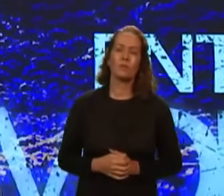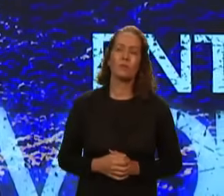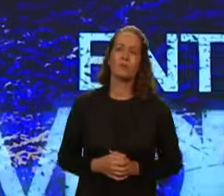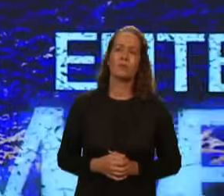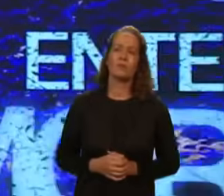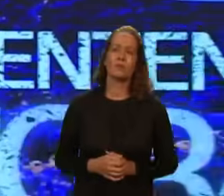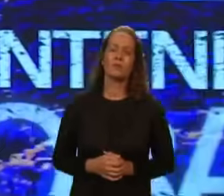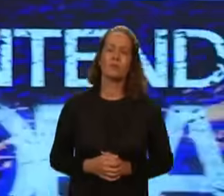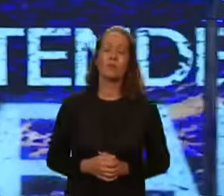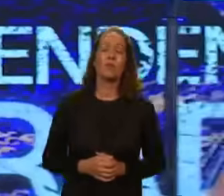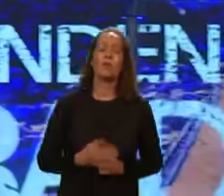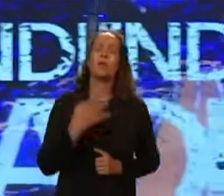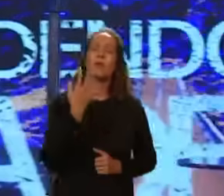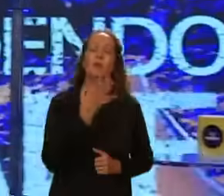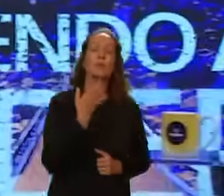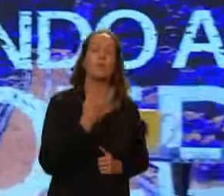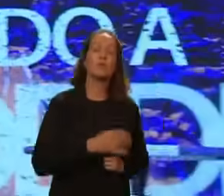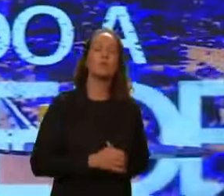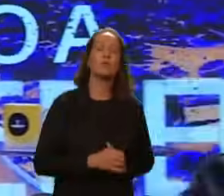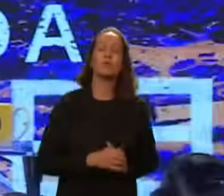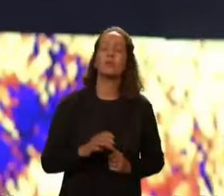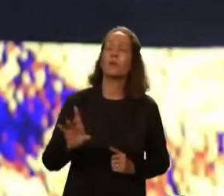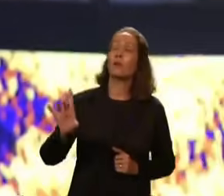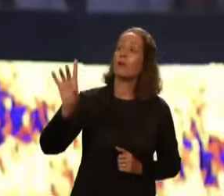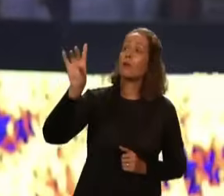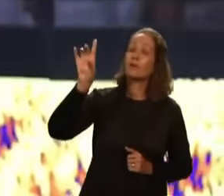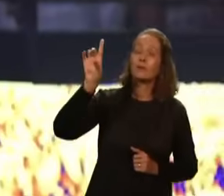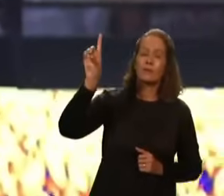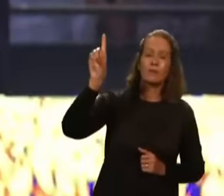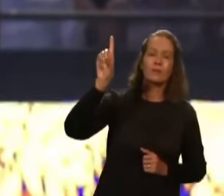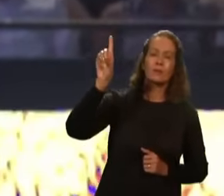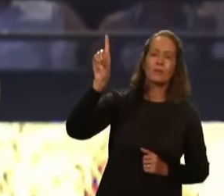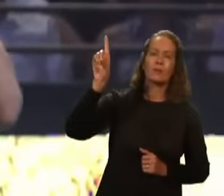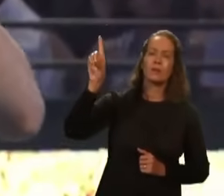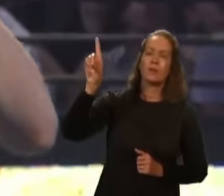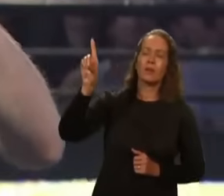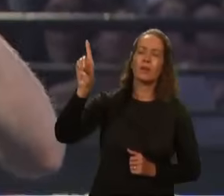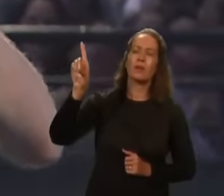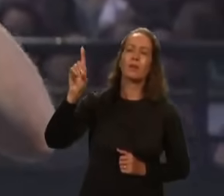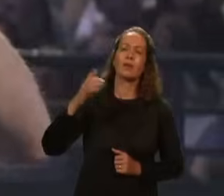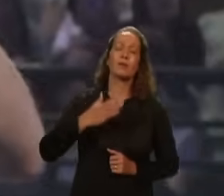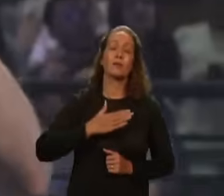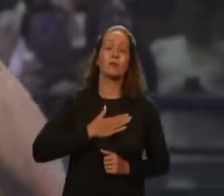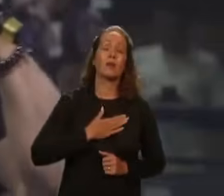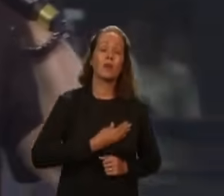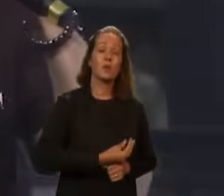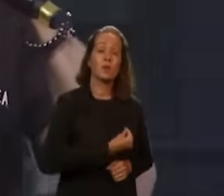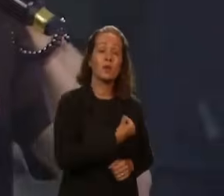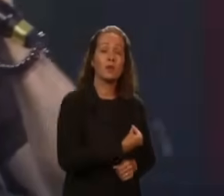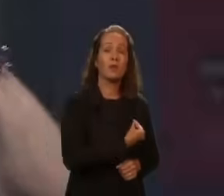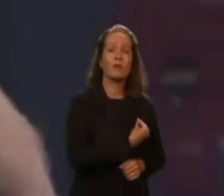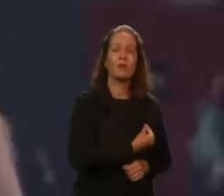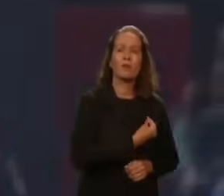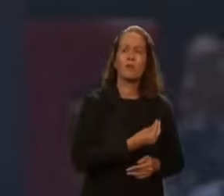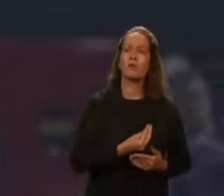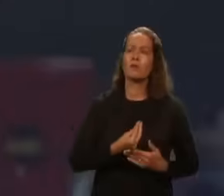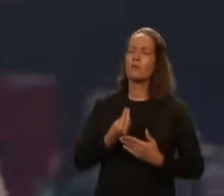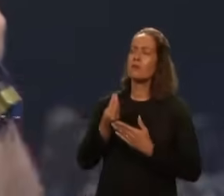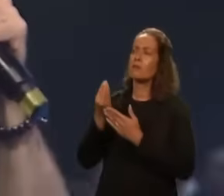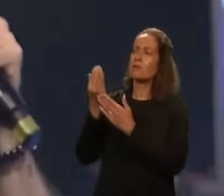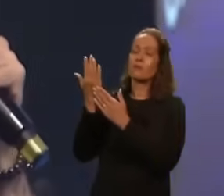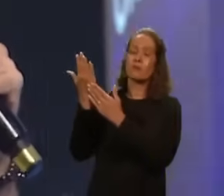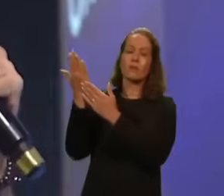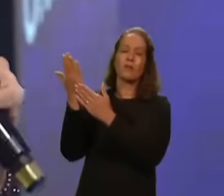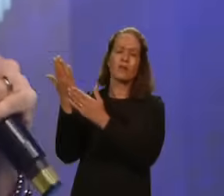A Deus eu entreguei o barco do meu ser e entrei